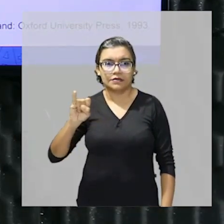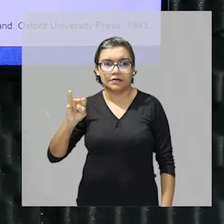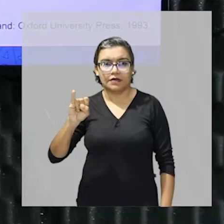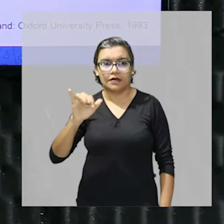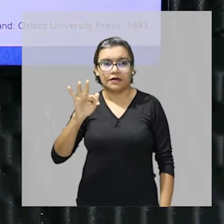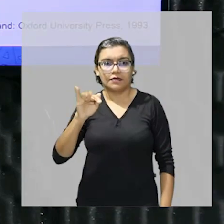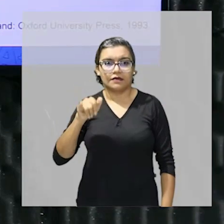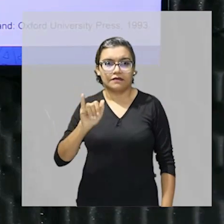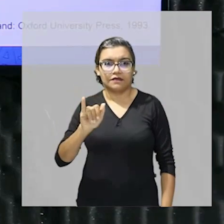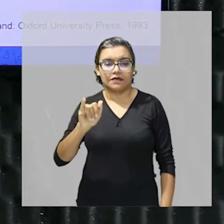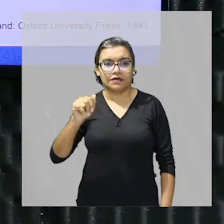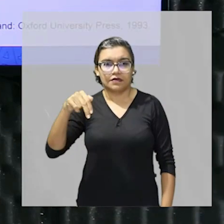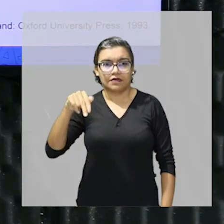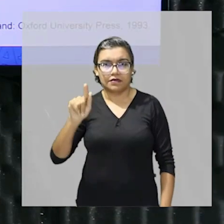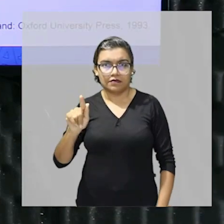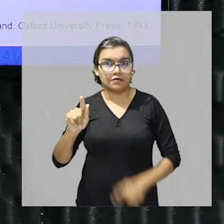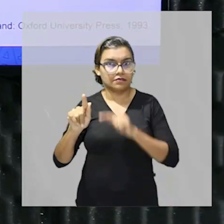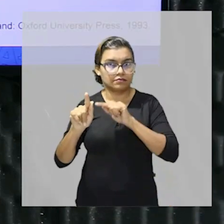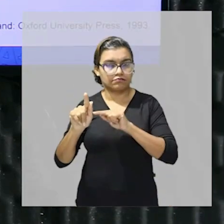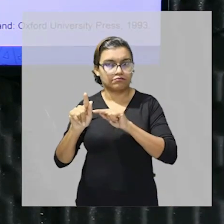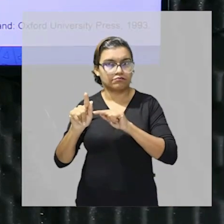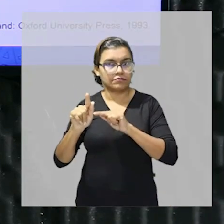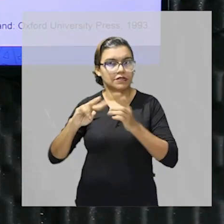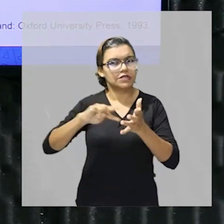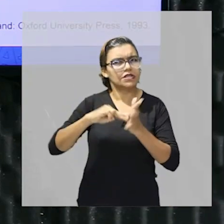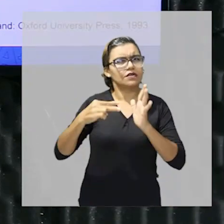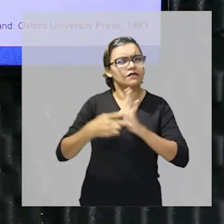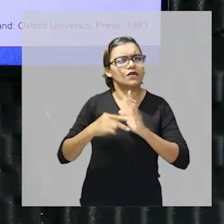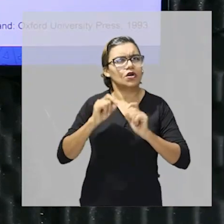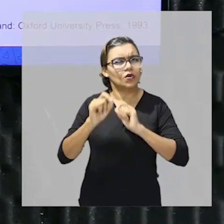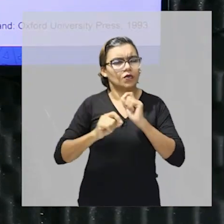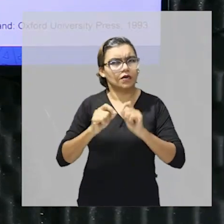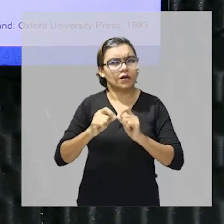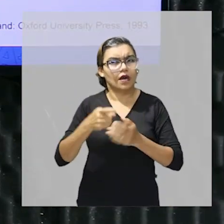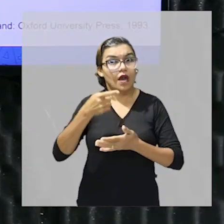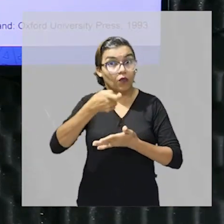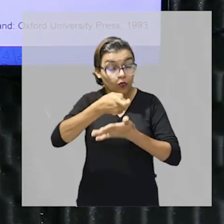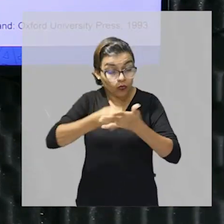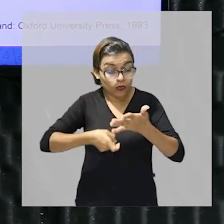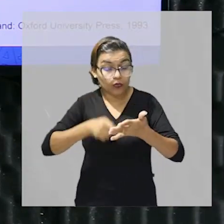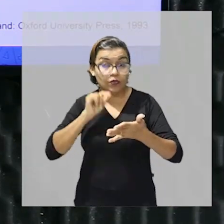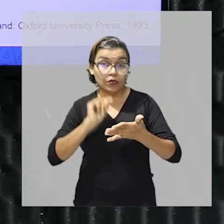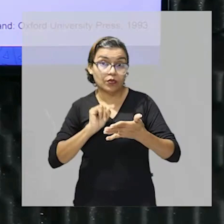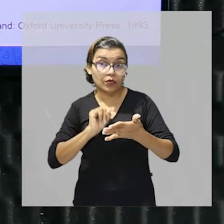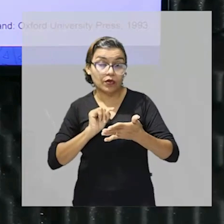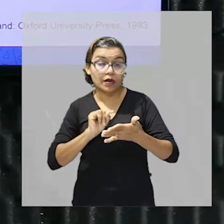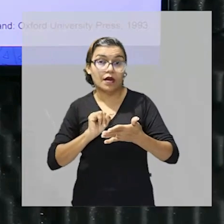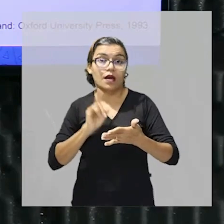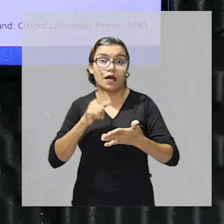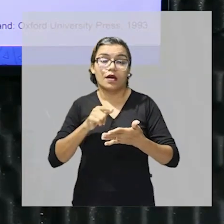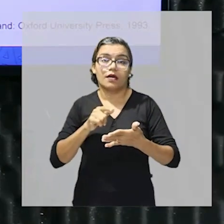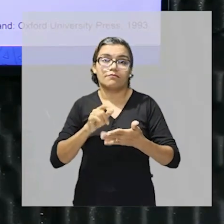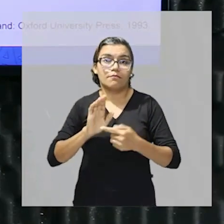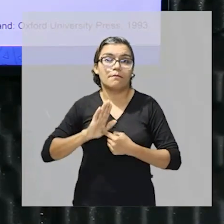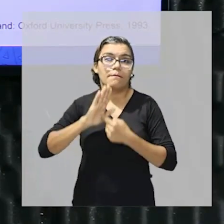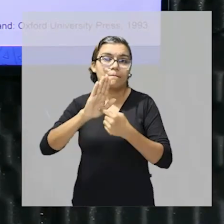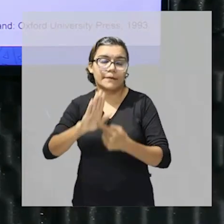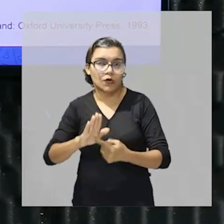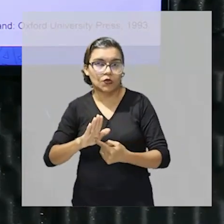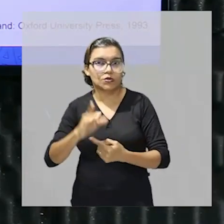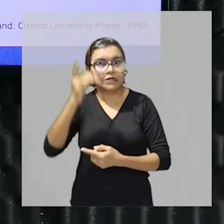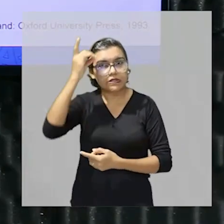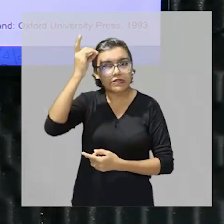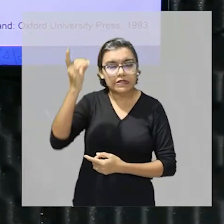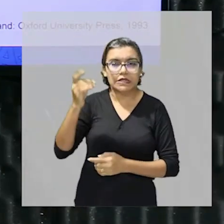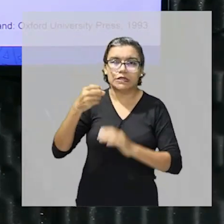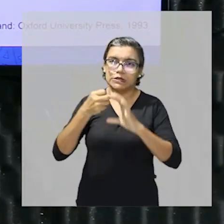português. Classificação. Ou seja, é um texto que vai falar dessa ideia de você categorizar, de